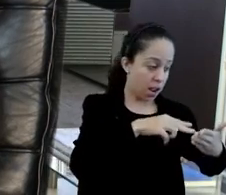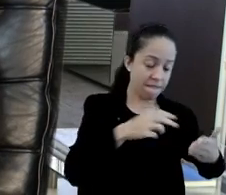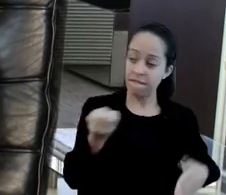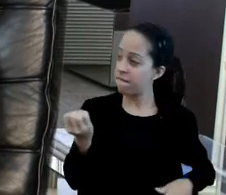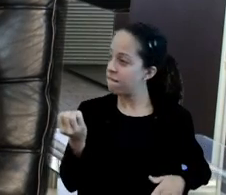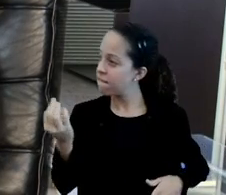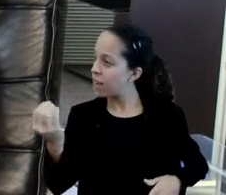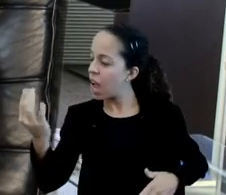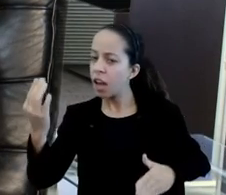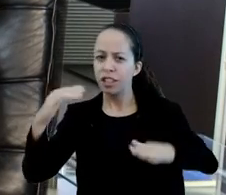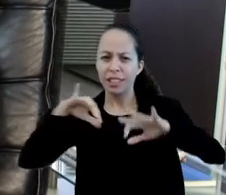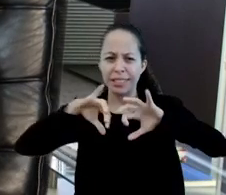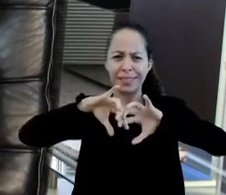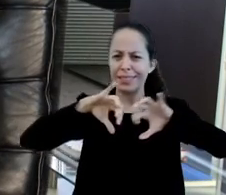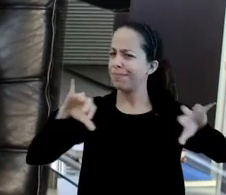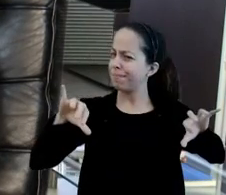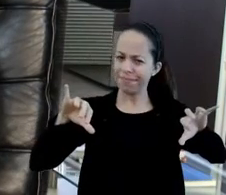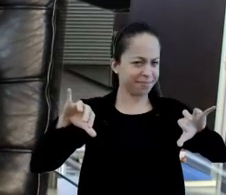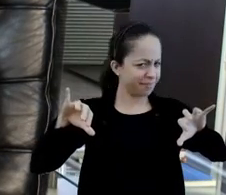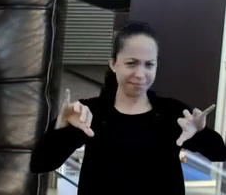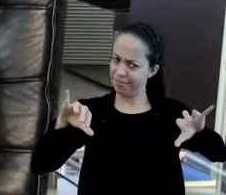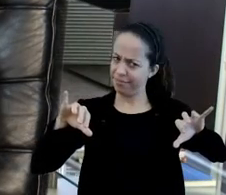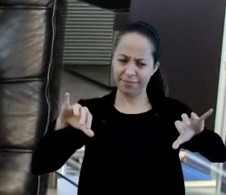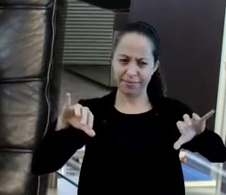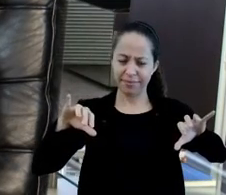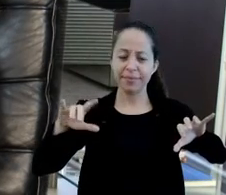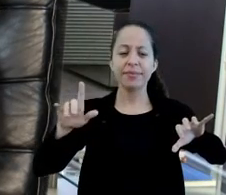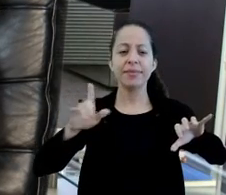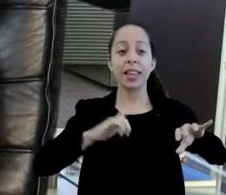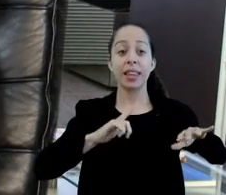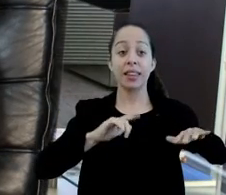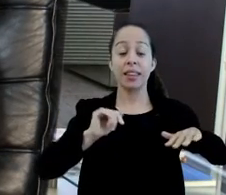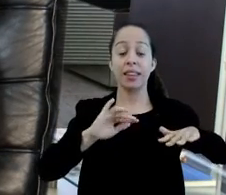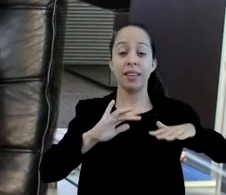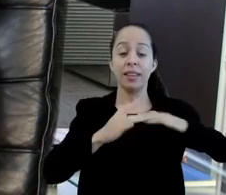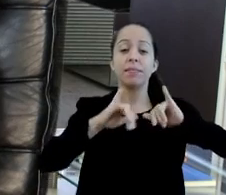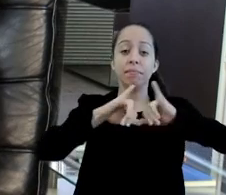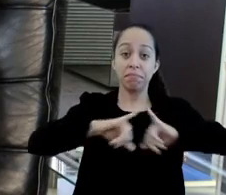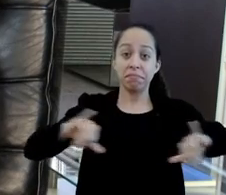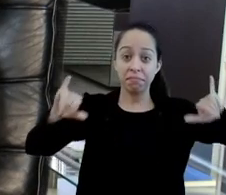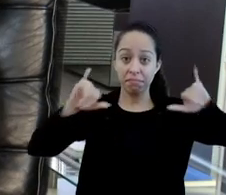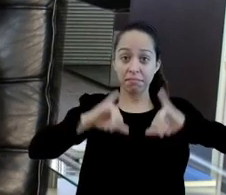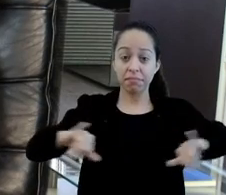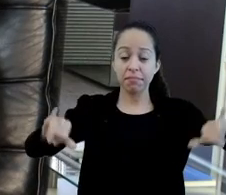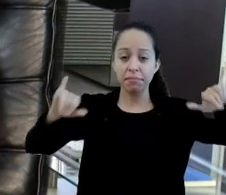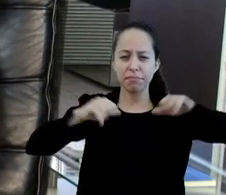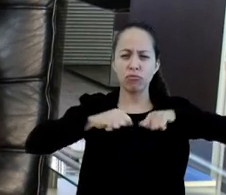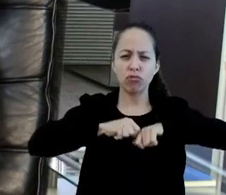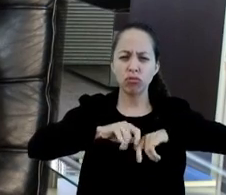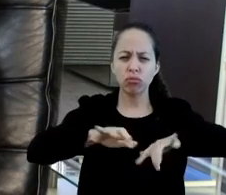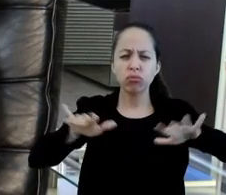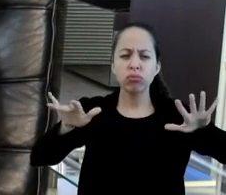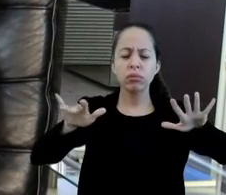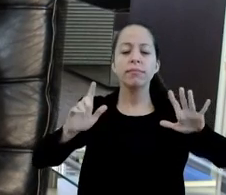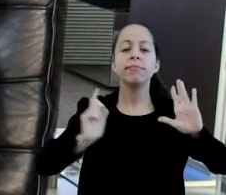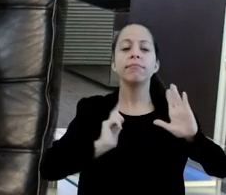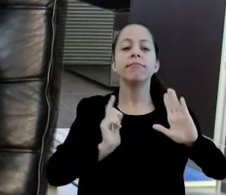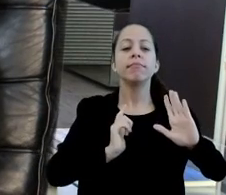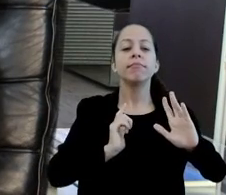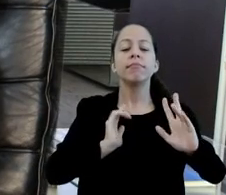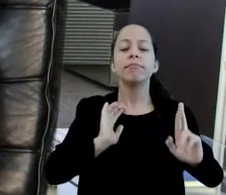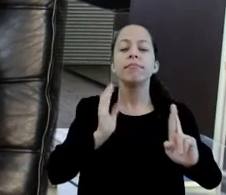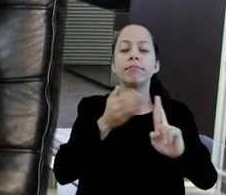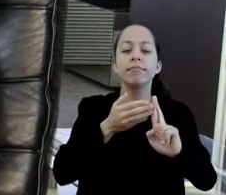tão bom que pela Rede Mídias Sem Fronteiras, todo ano tem uma coletânea chamada Sem Fronteiras